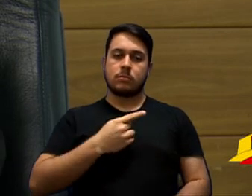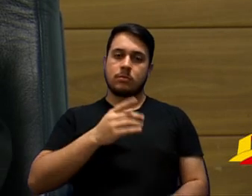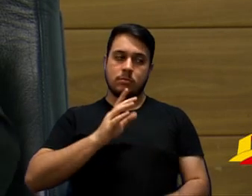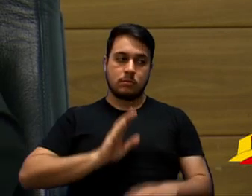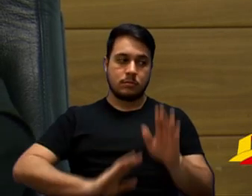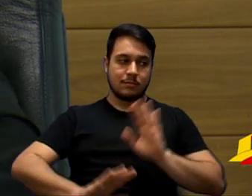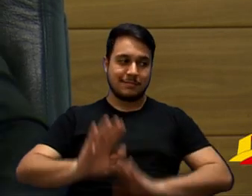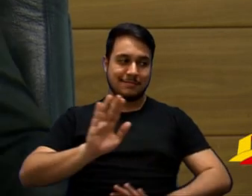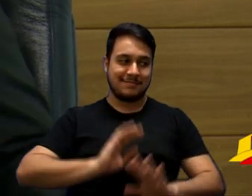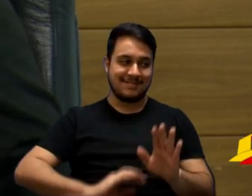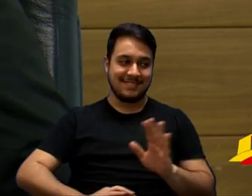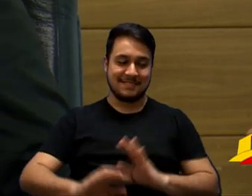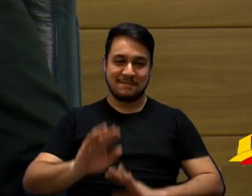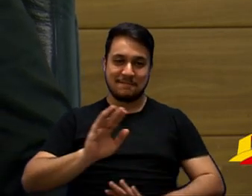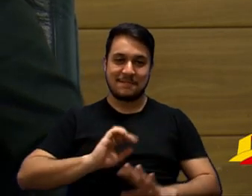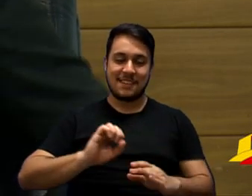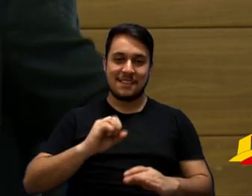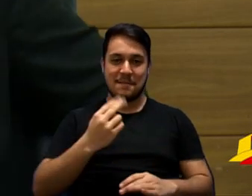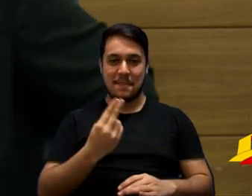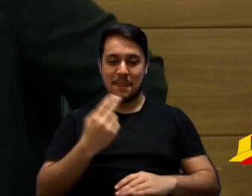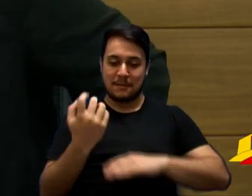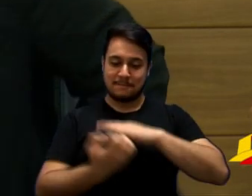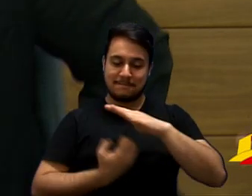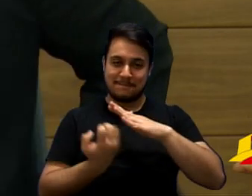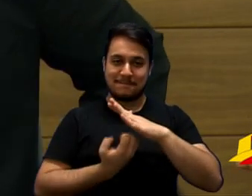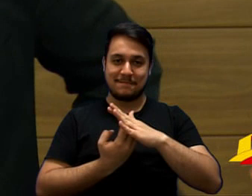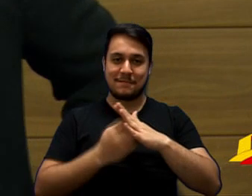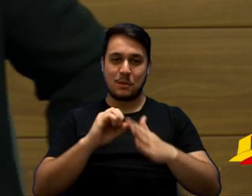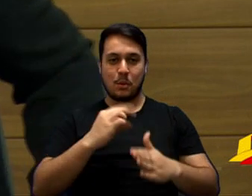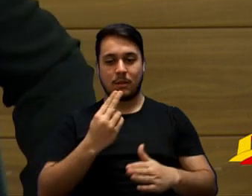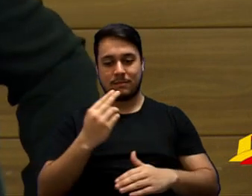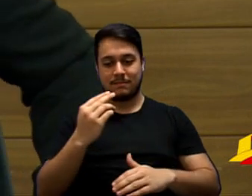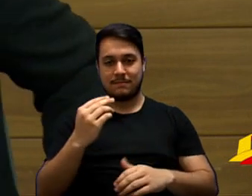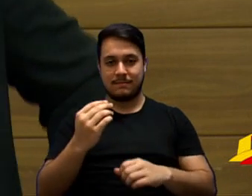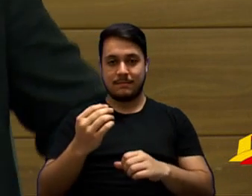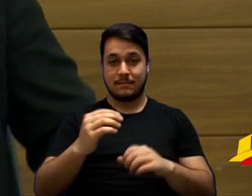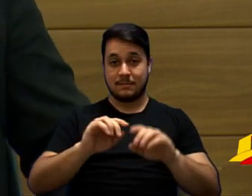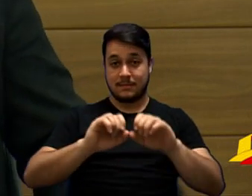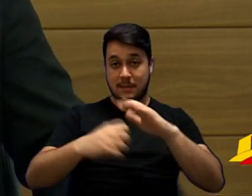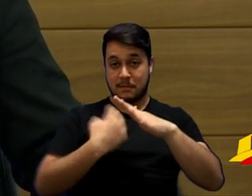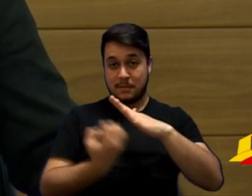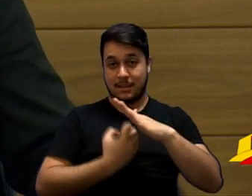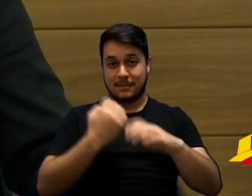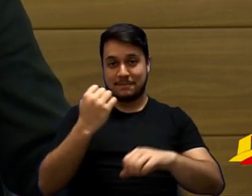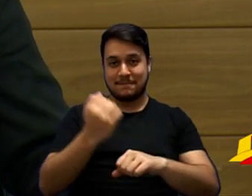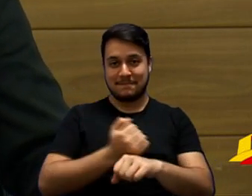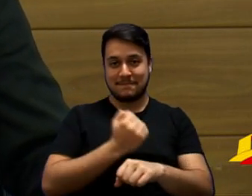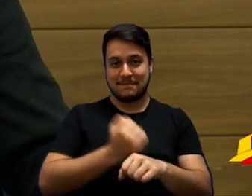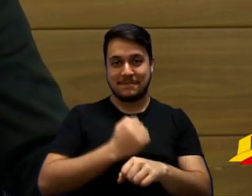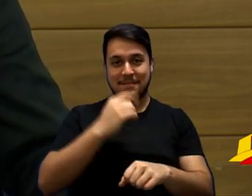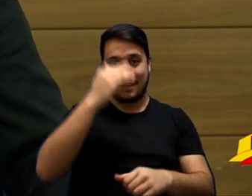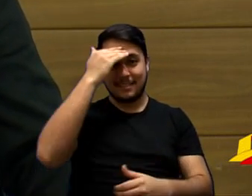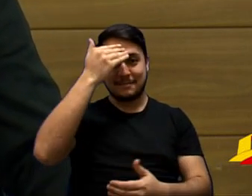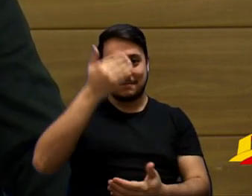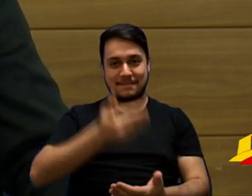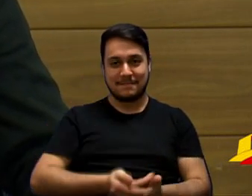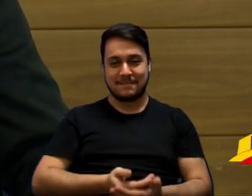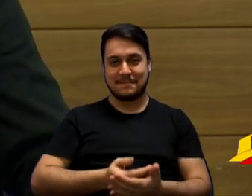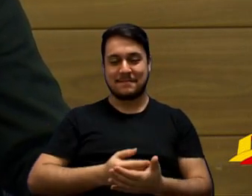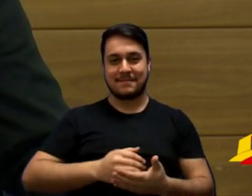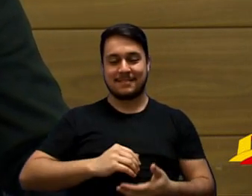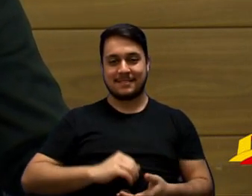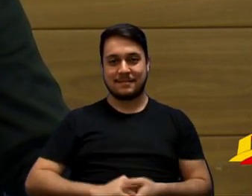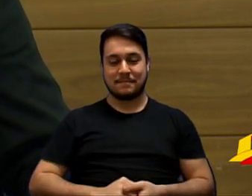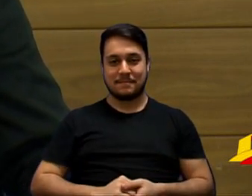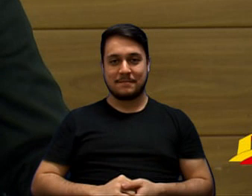tratar com outro lado que o empreendedorismo é com com as construtoras no sentido de querer acreditar que não seja isso